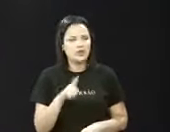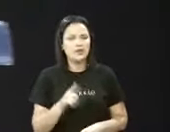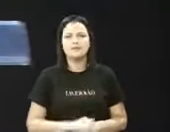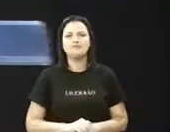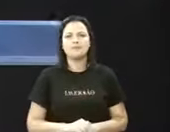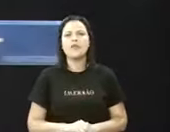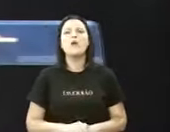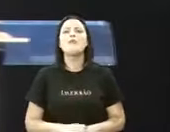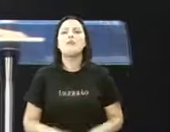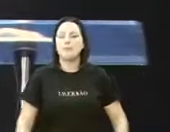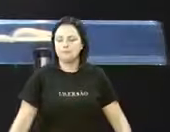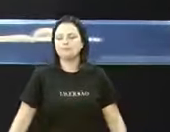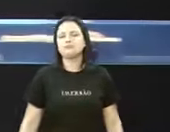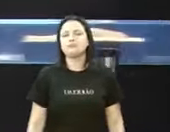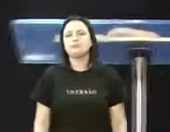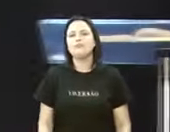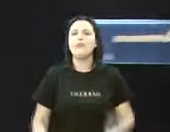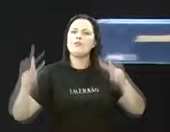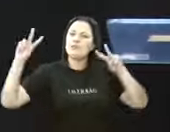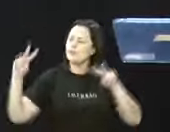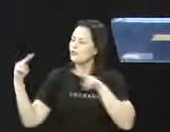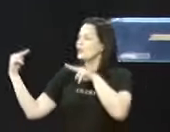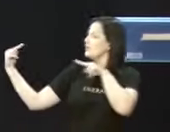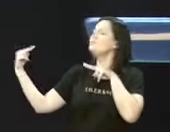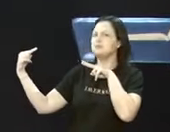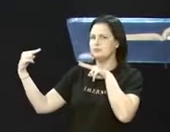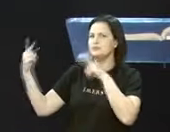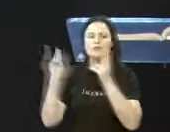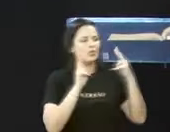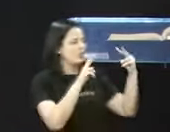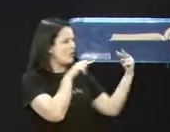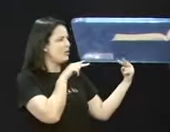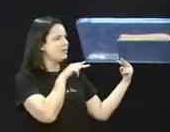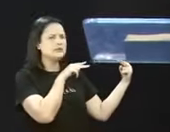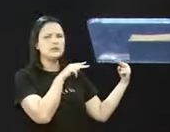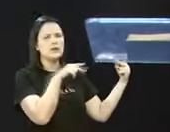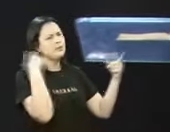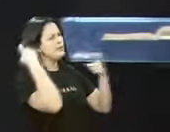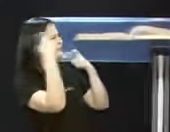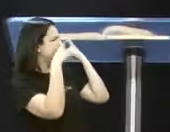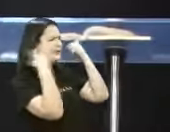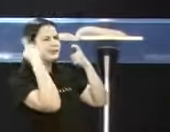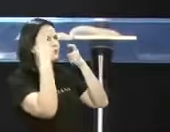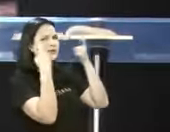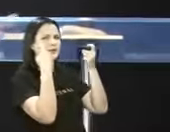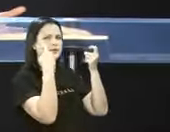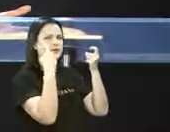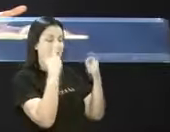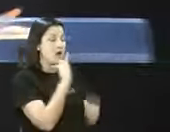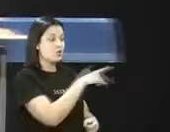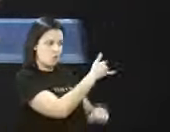na mão dessa pessoa que está do seu lado, olhe nos olhos dela e diga para ela, não fique preocupado, a porção que é